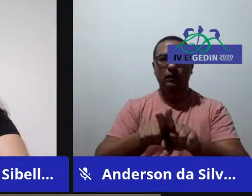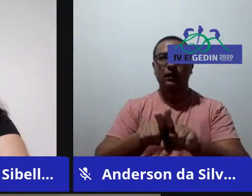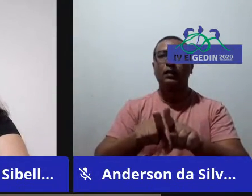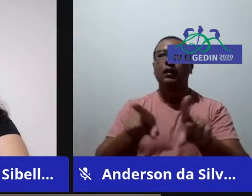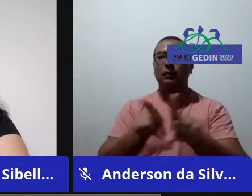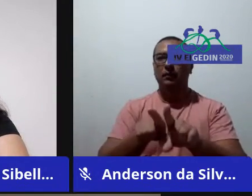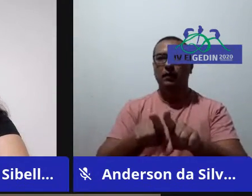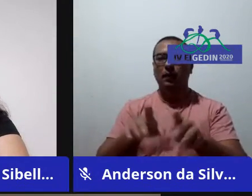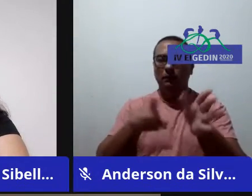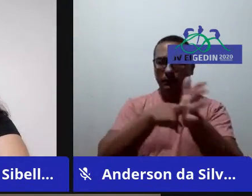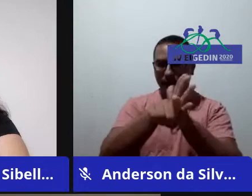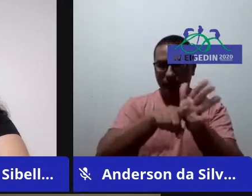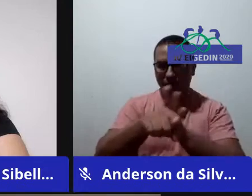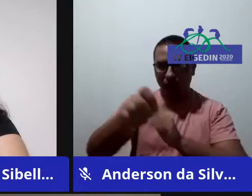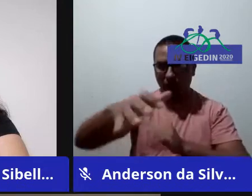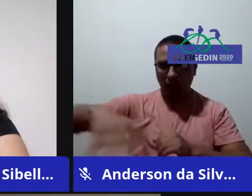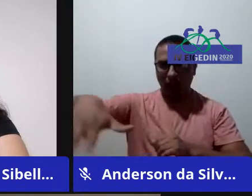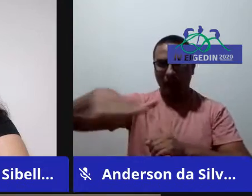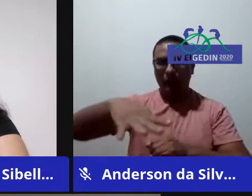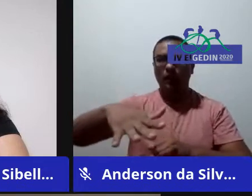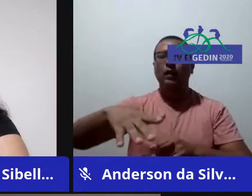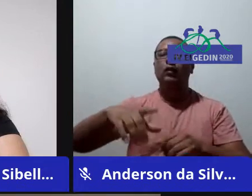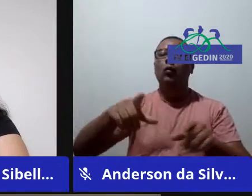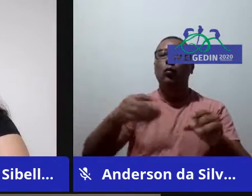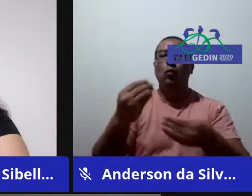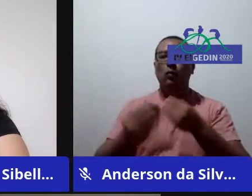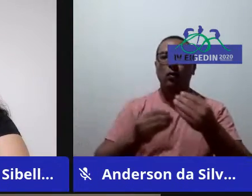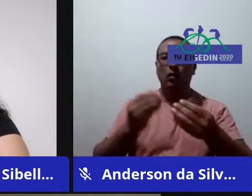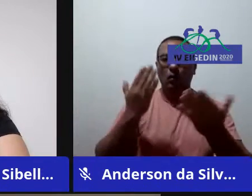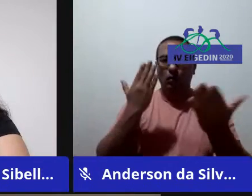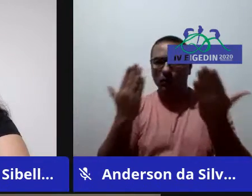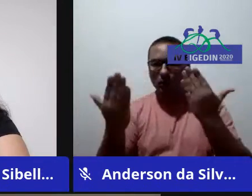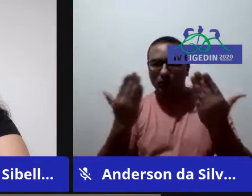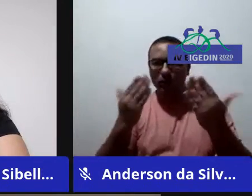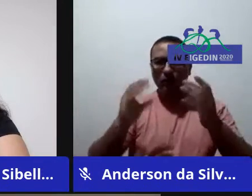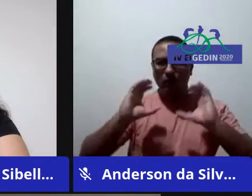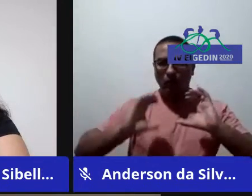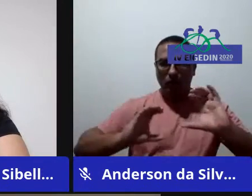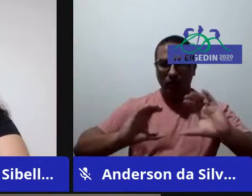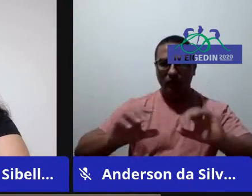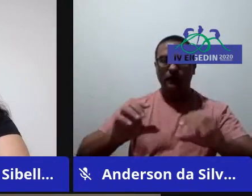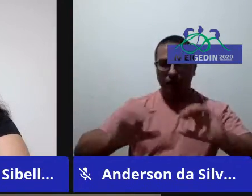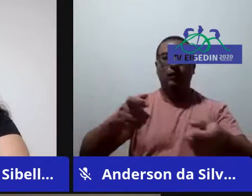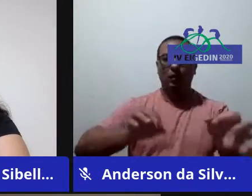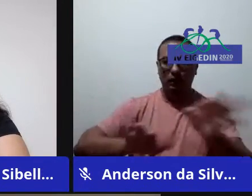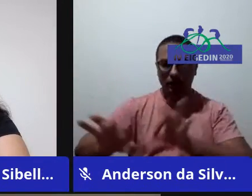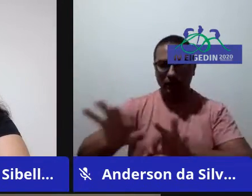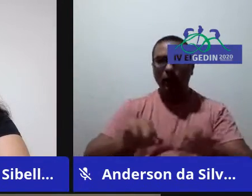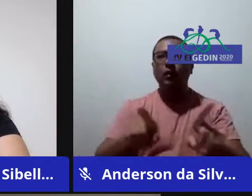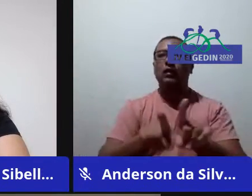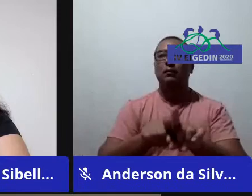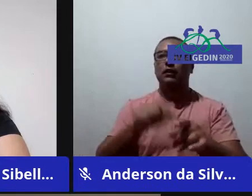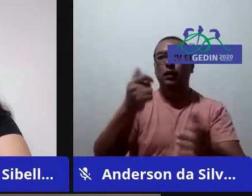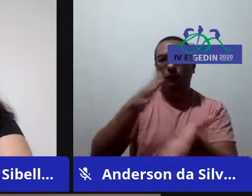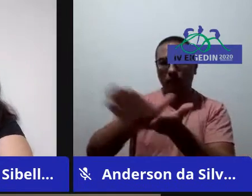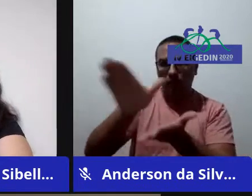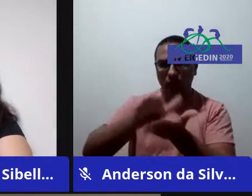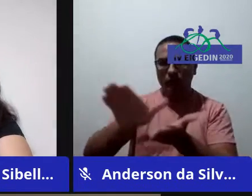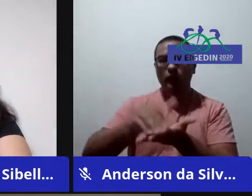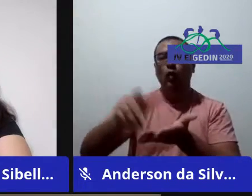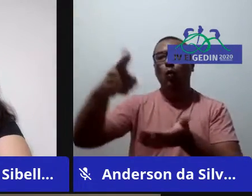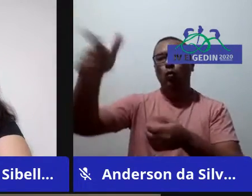pesquisador da área de comportamento organizacional, contando com diversas publicações internacionais. O